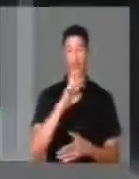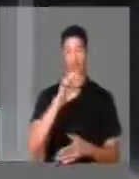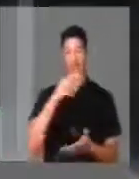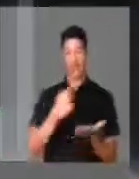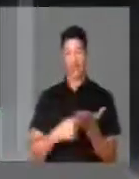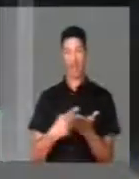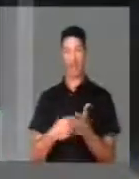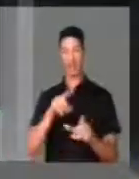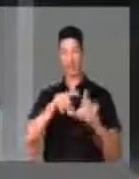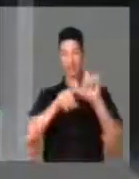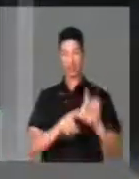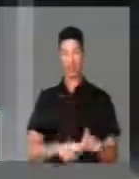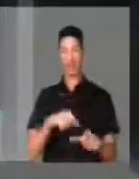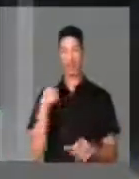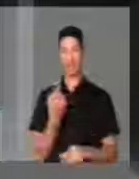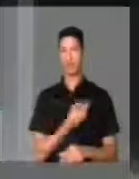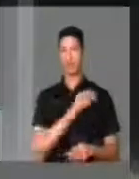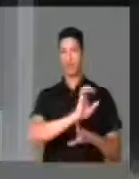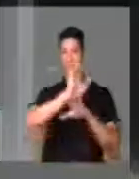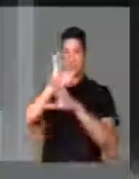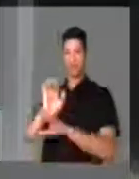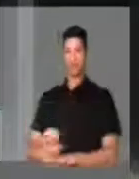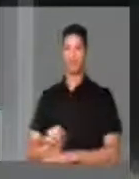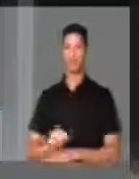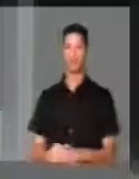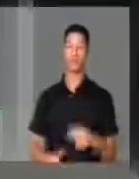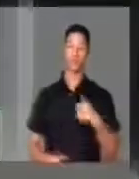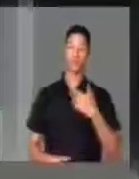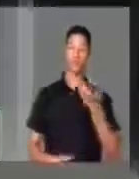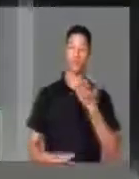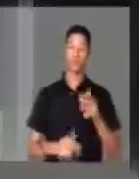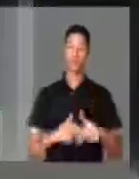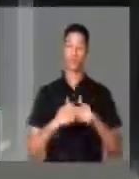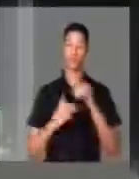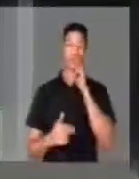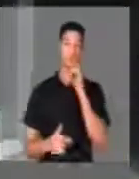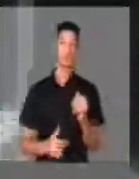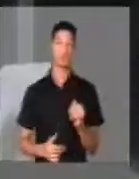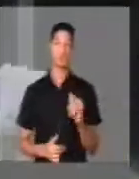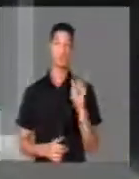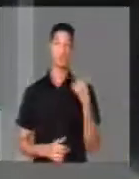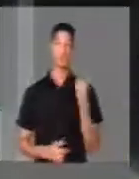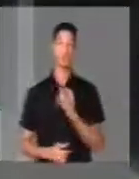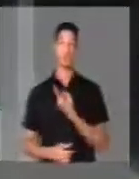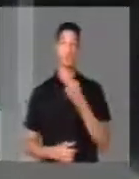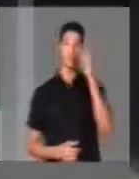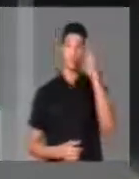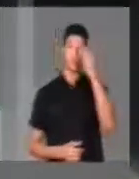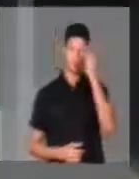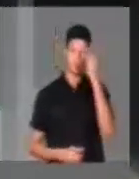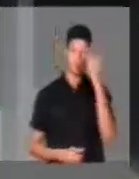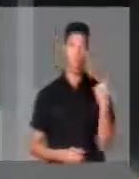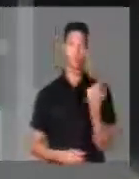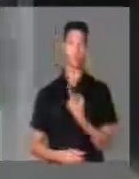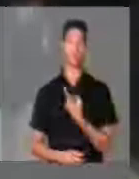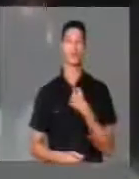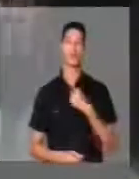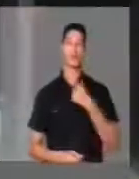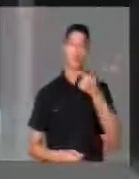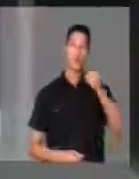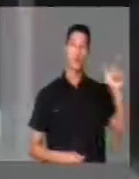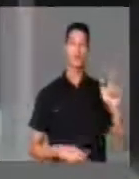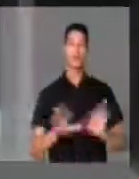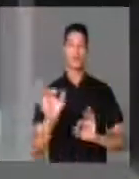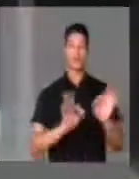renegociação da dívida dos nossos estados. Eu quero, portanto, dizer que, no nosso entendimento, há